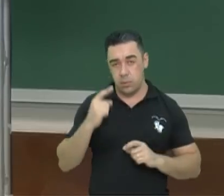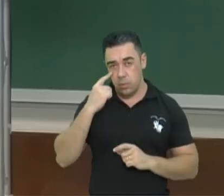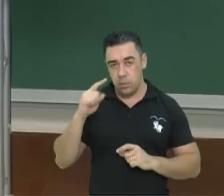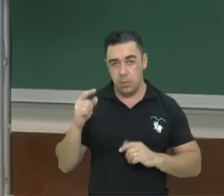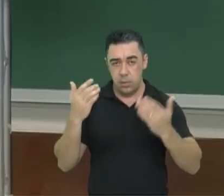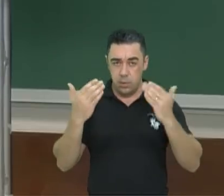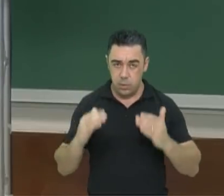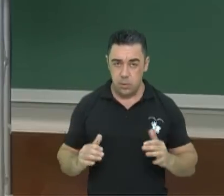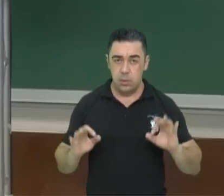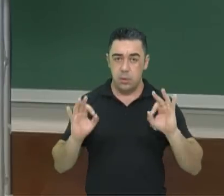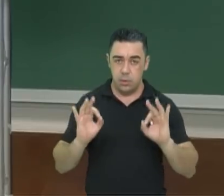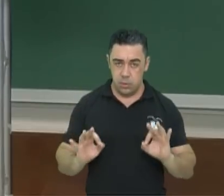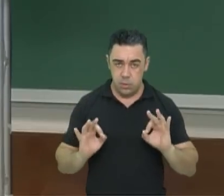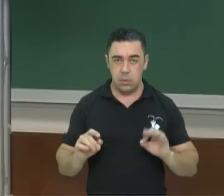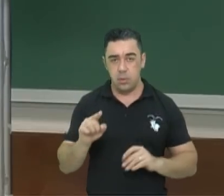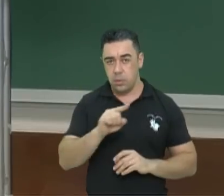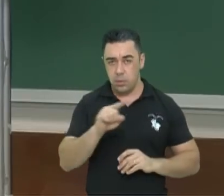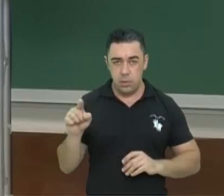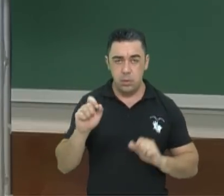Que você pode